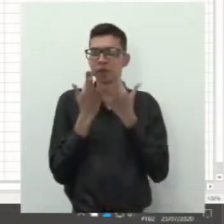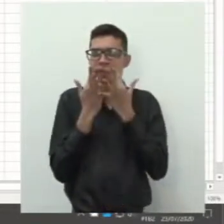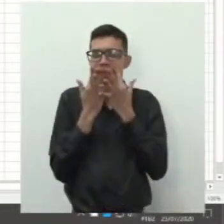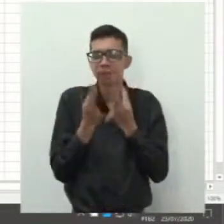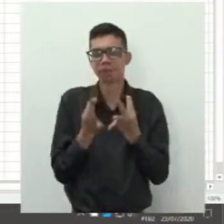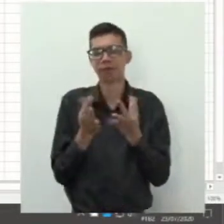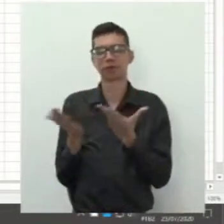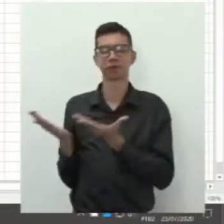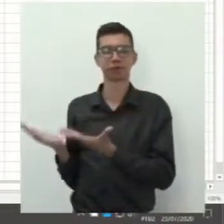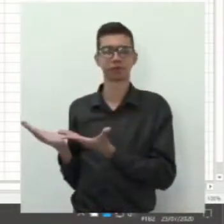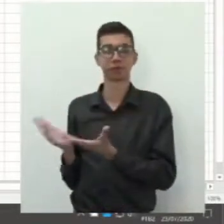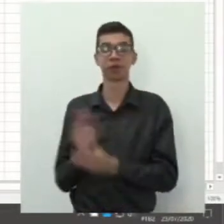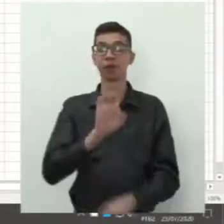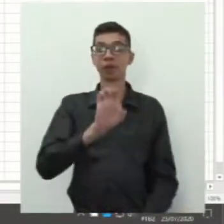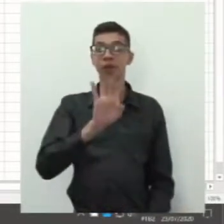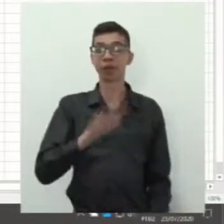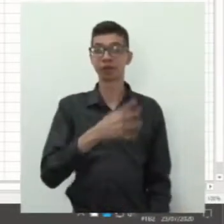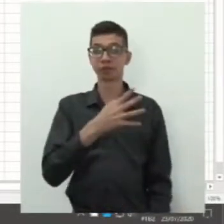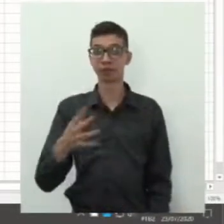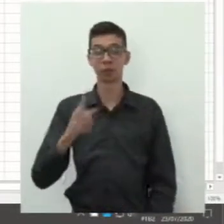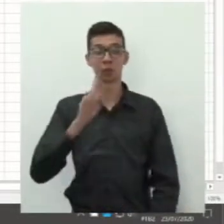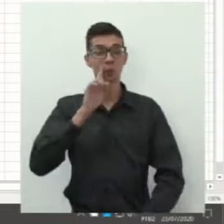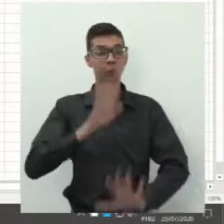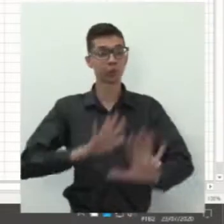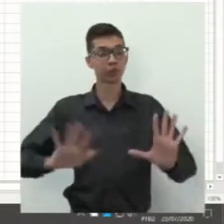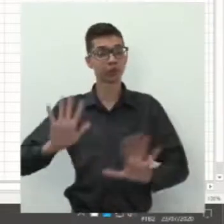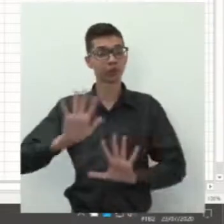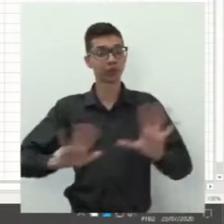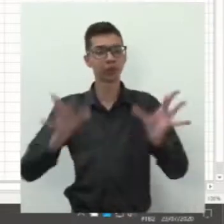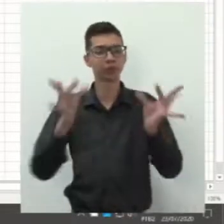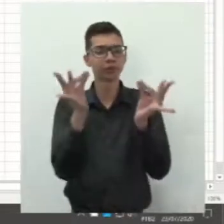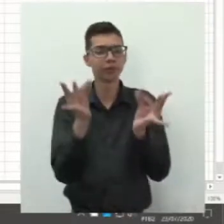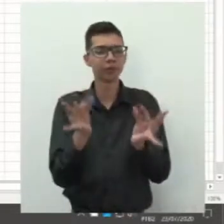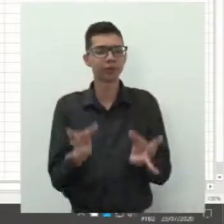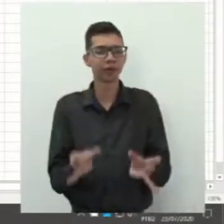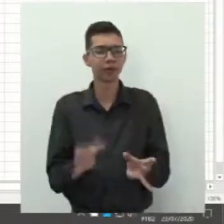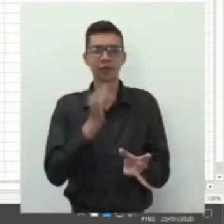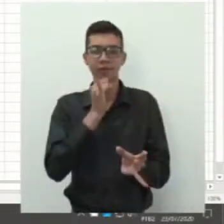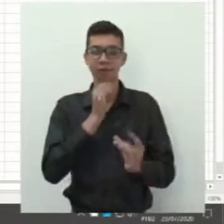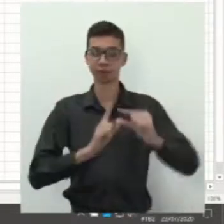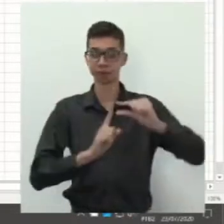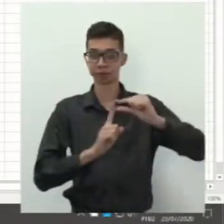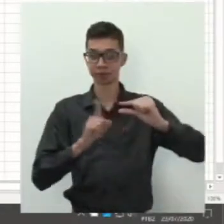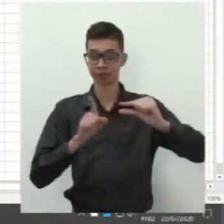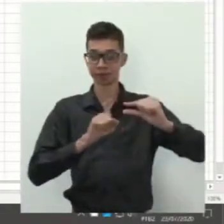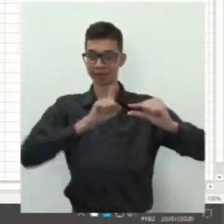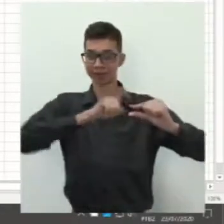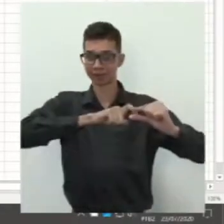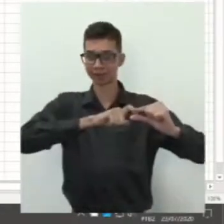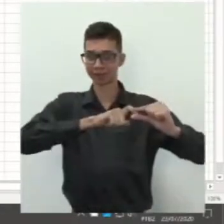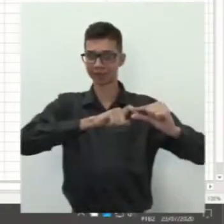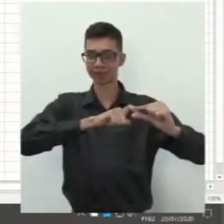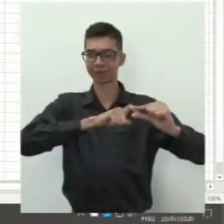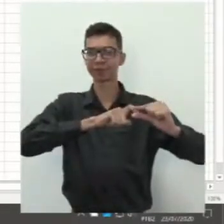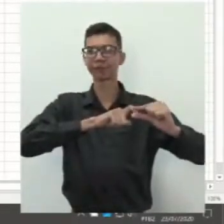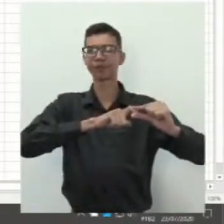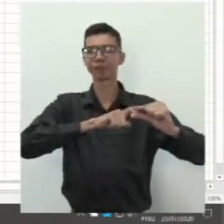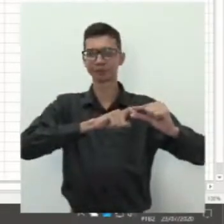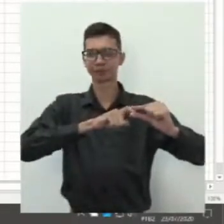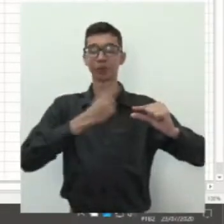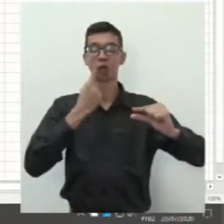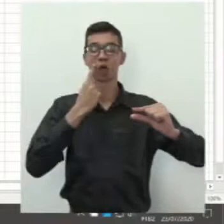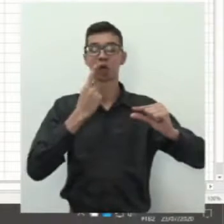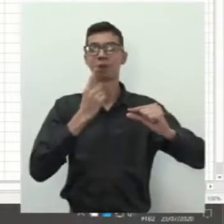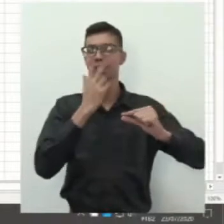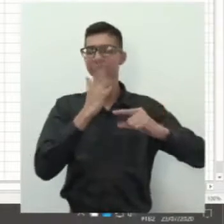você tem que tomar cuidado com os detalhes. Ó, quando você clica numa célula, eu tenho uma cruzinha branca,